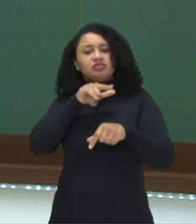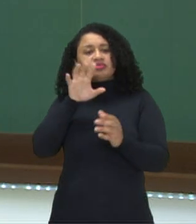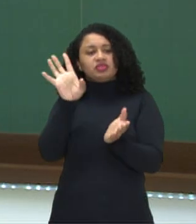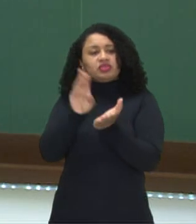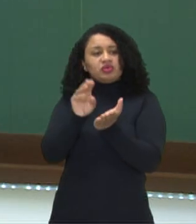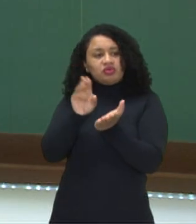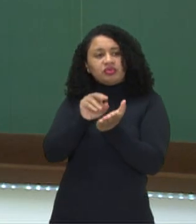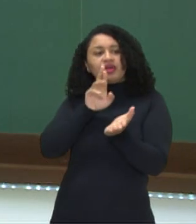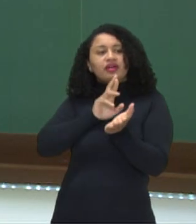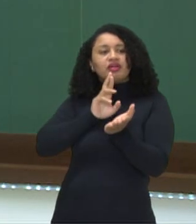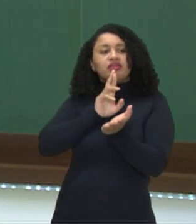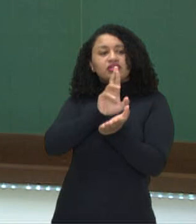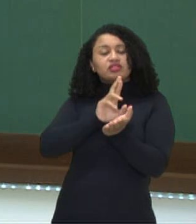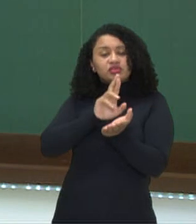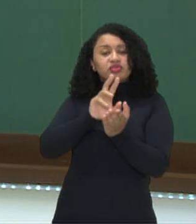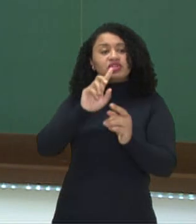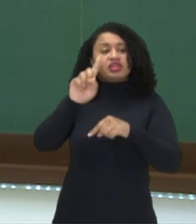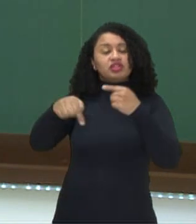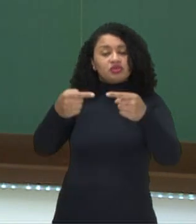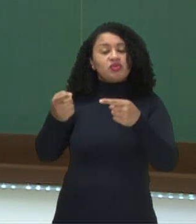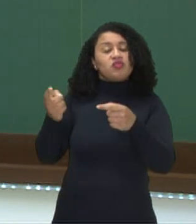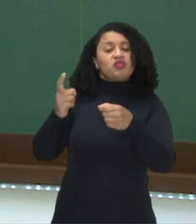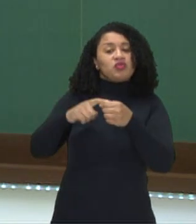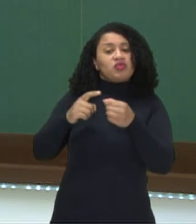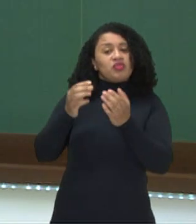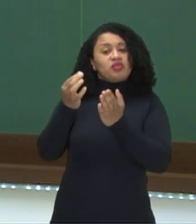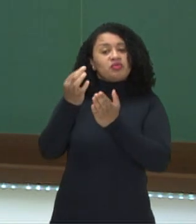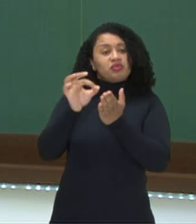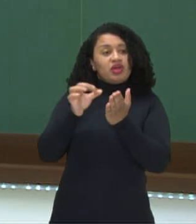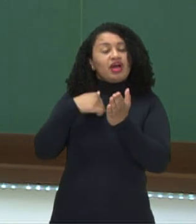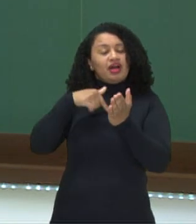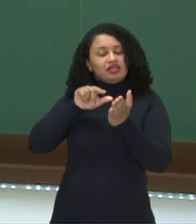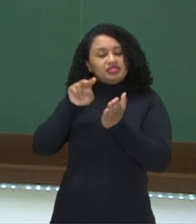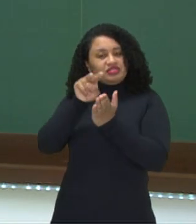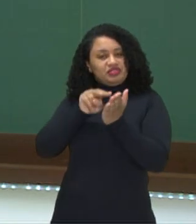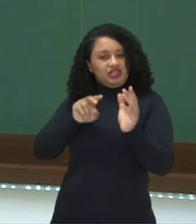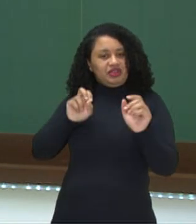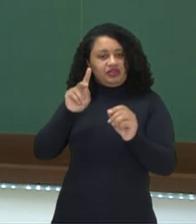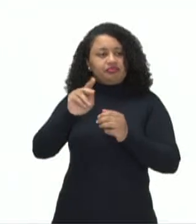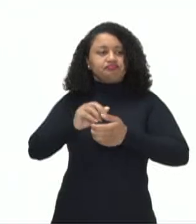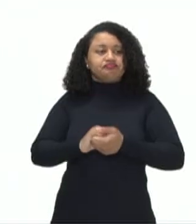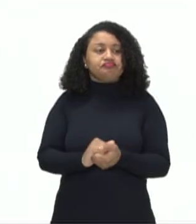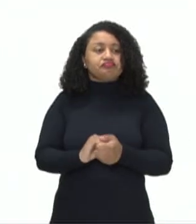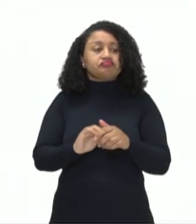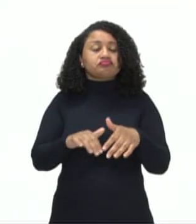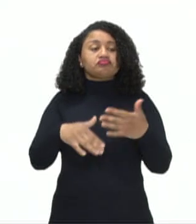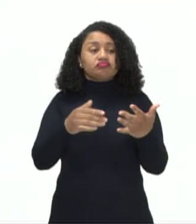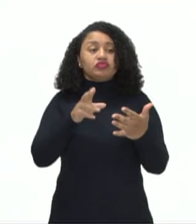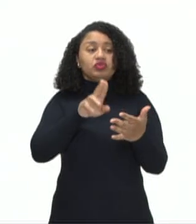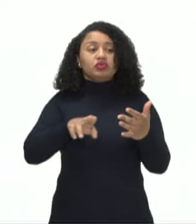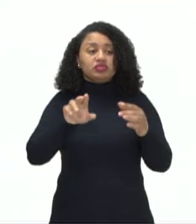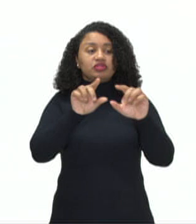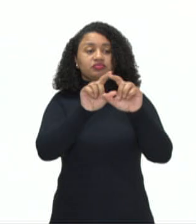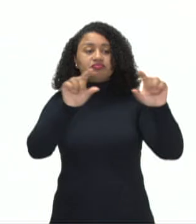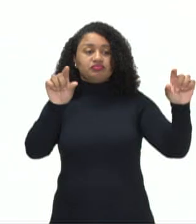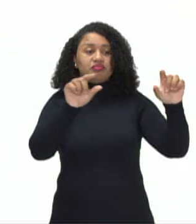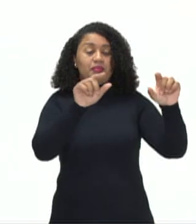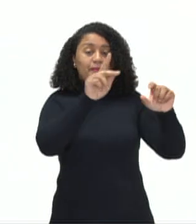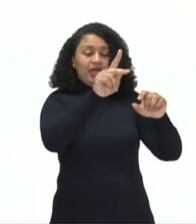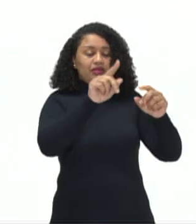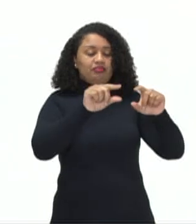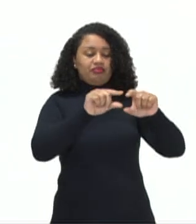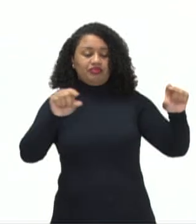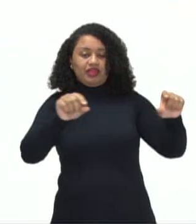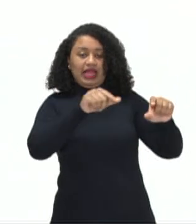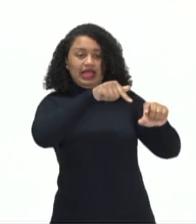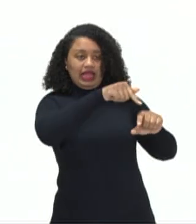você resolver e a gente já corrige. Vou ler um pouquinho, vou ler antes para vocês, tá? Usando os polinômios P e